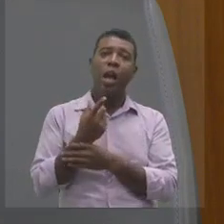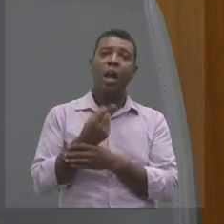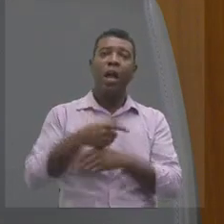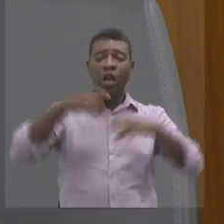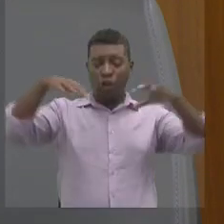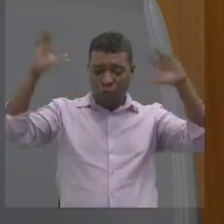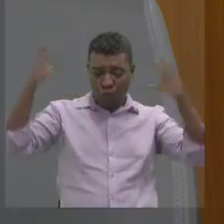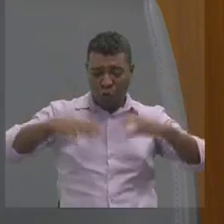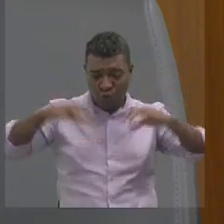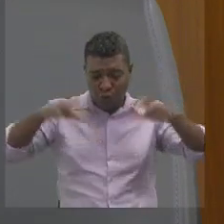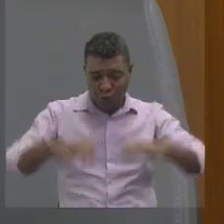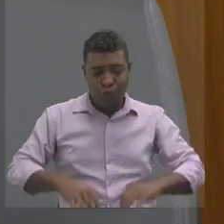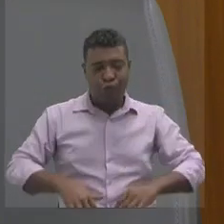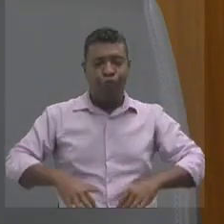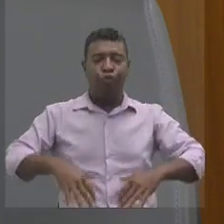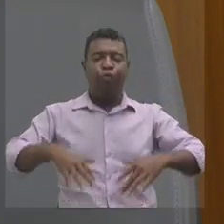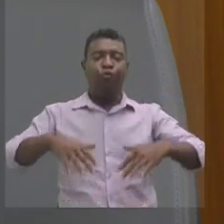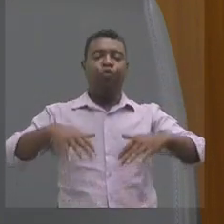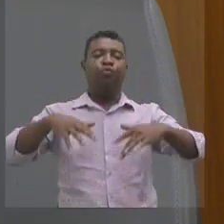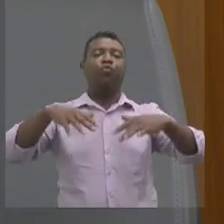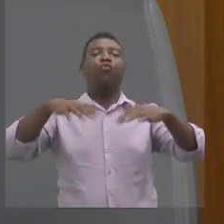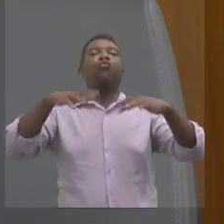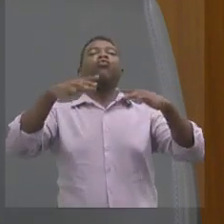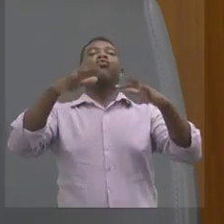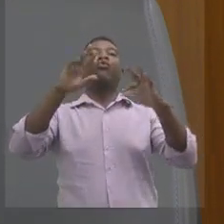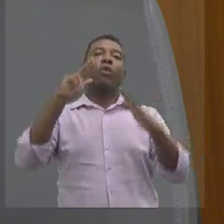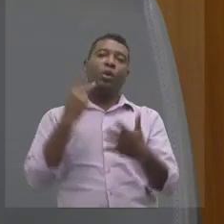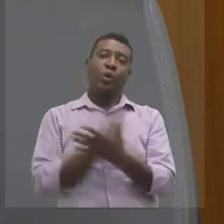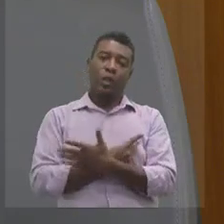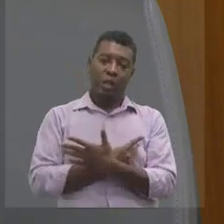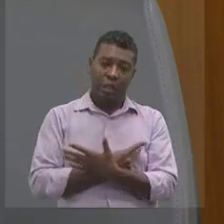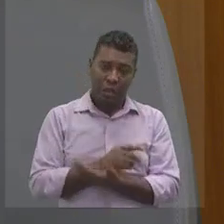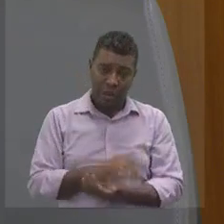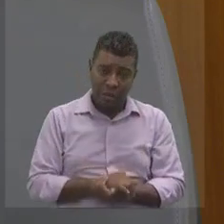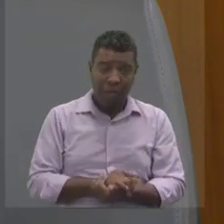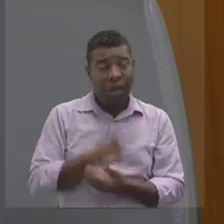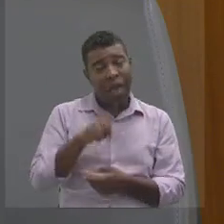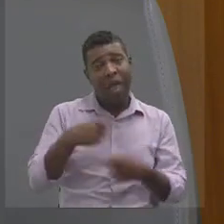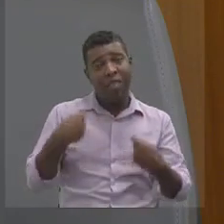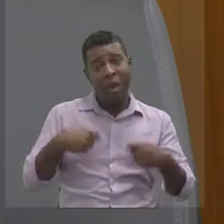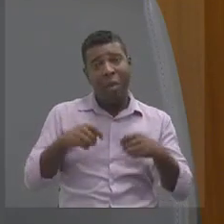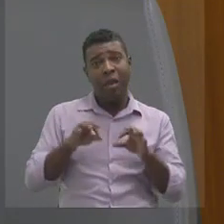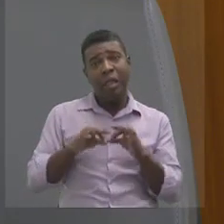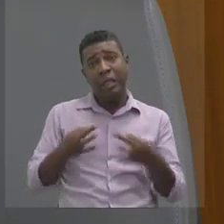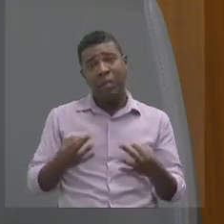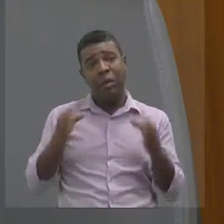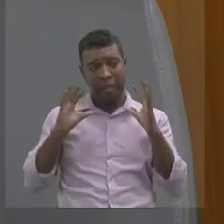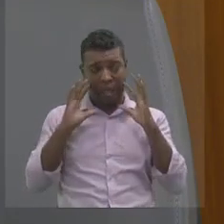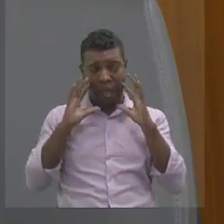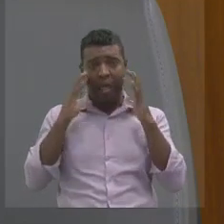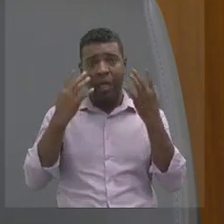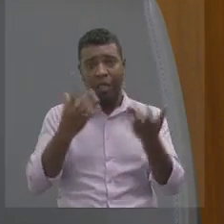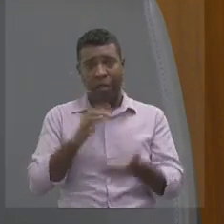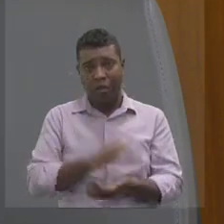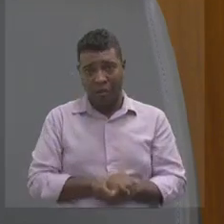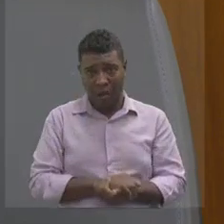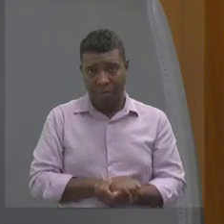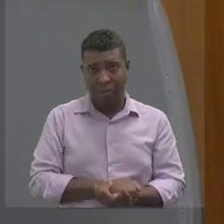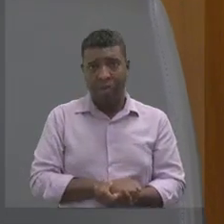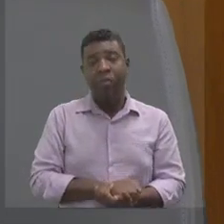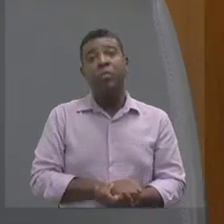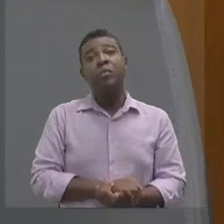dia de chuva então acredito também é uma demanda relativamente simples de ser resolvida e também aqui